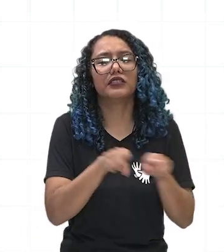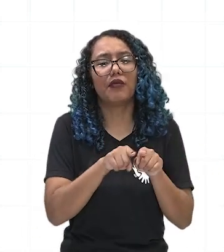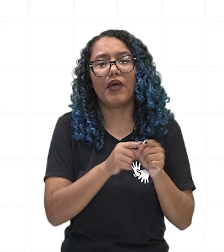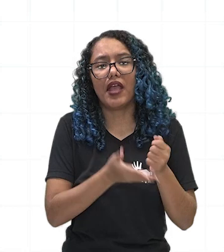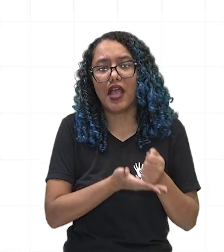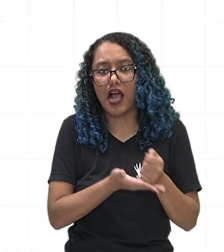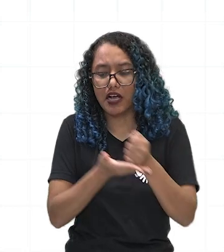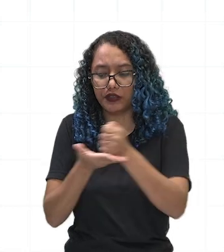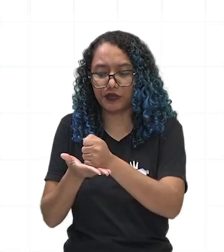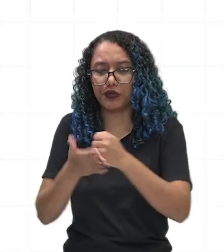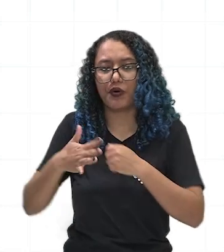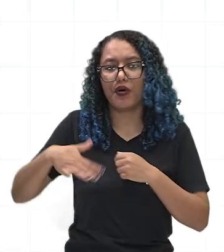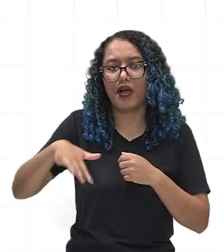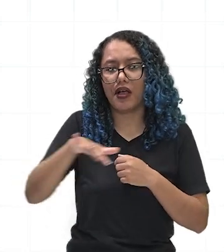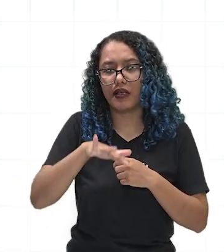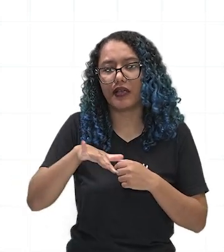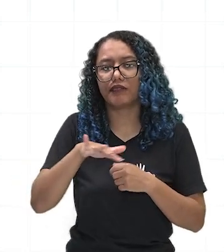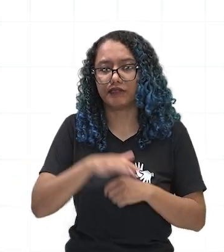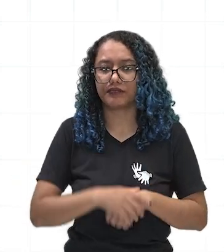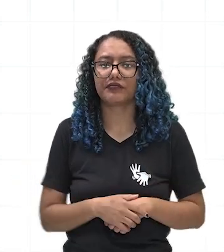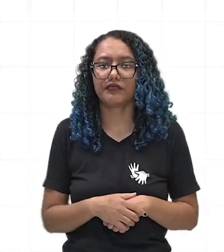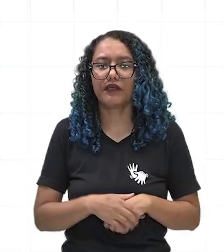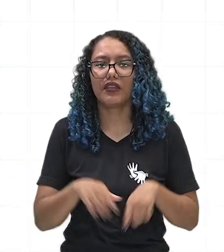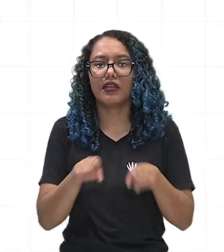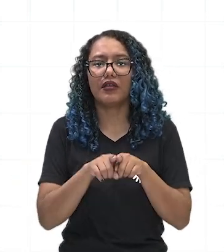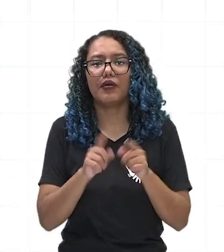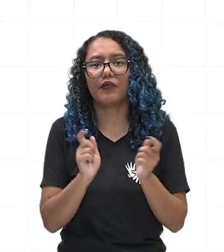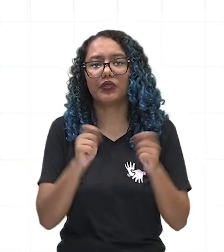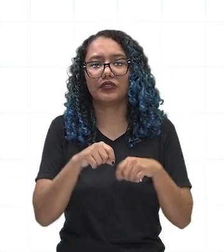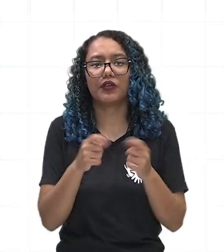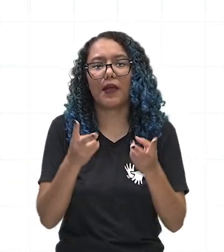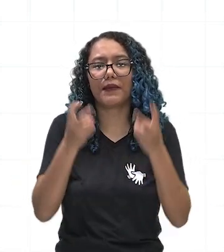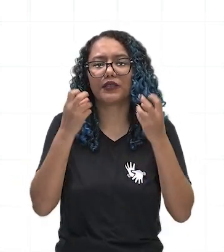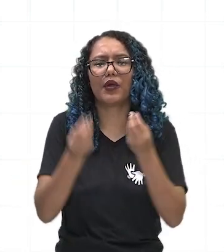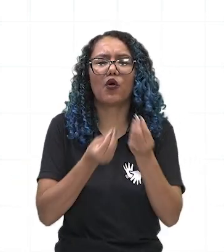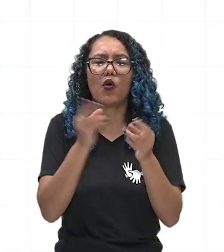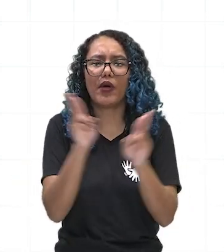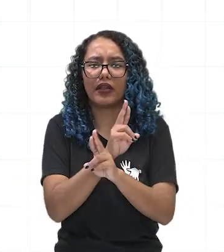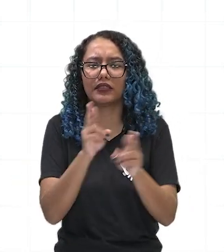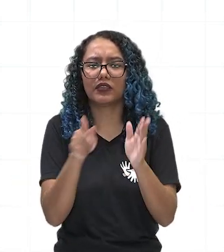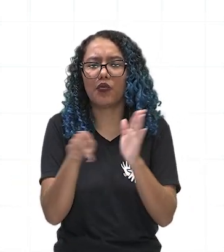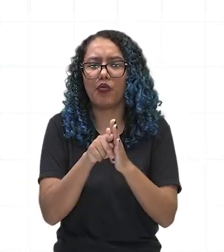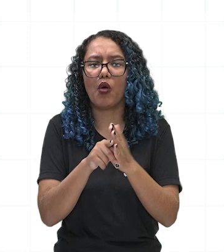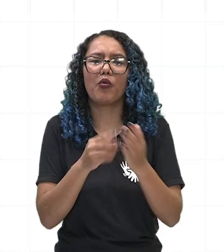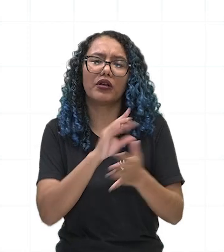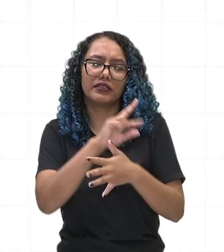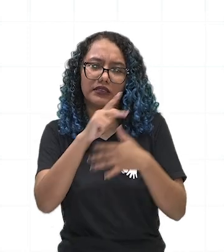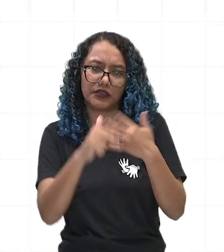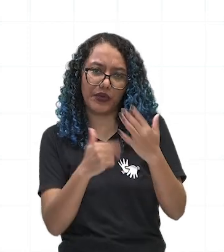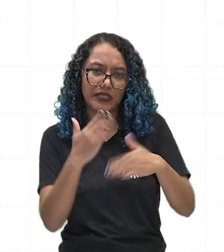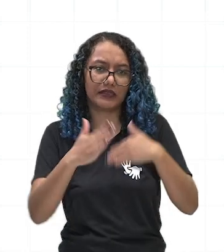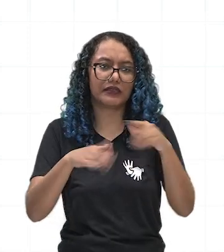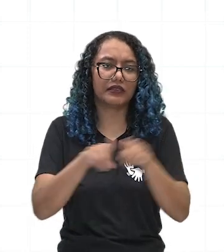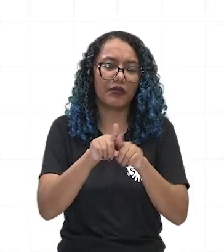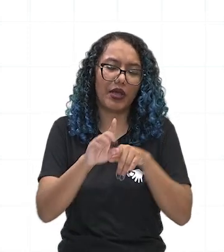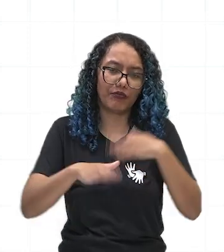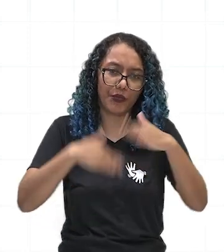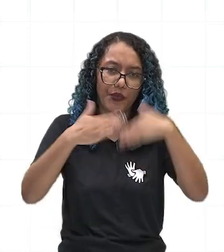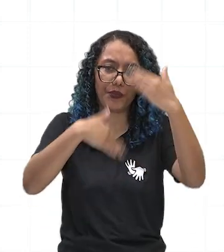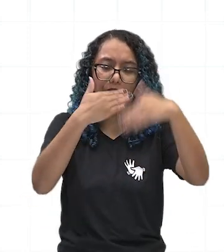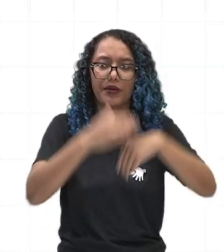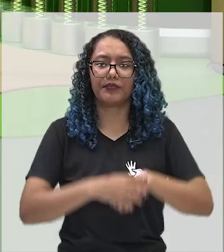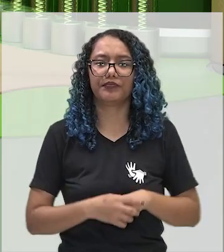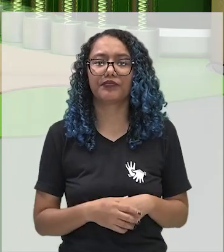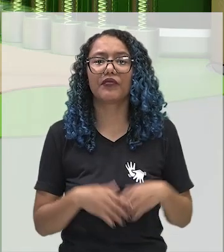as relações evolutivas entre as espécies. Então, não apenas existe a classificação de acordo com as